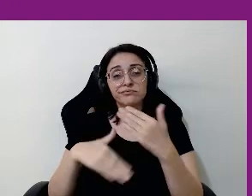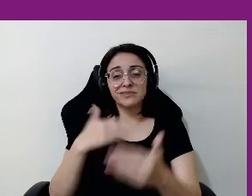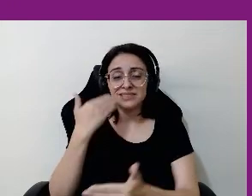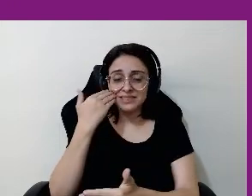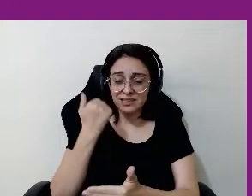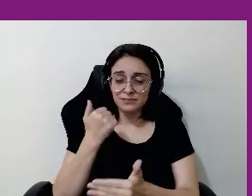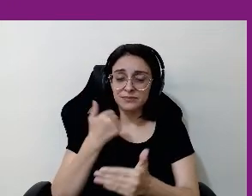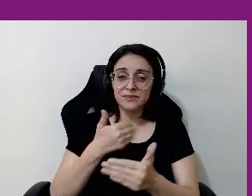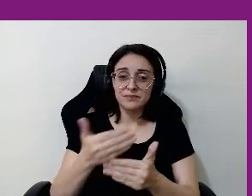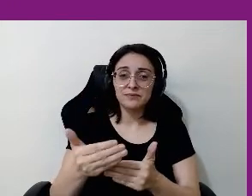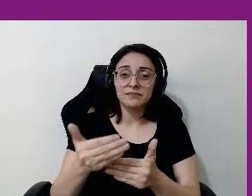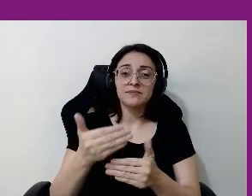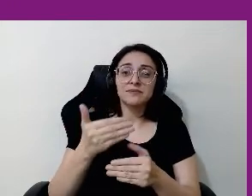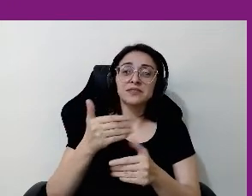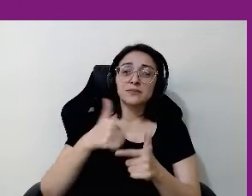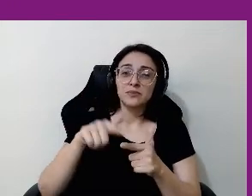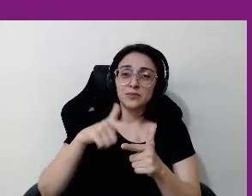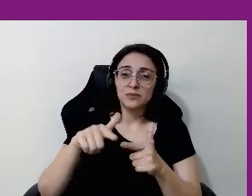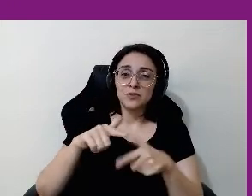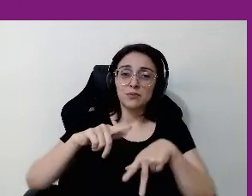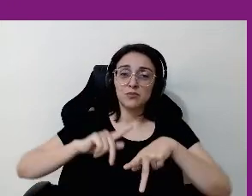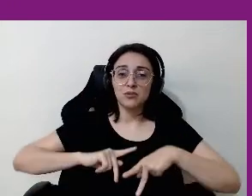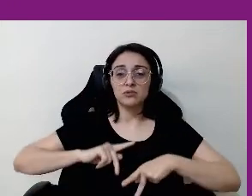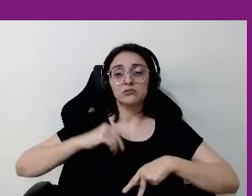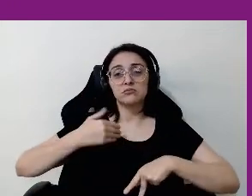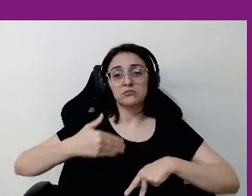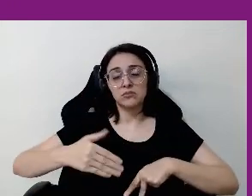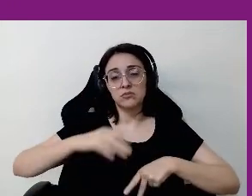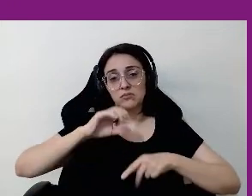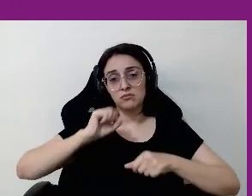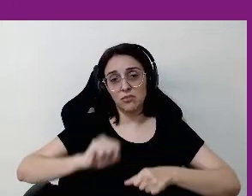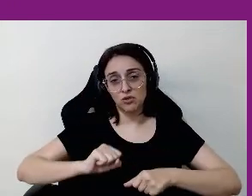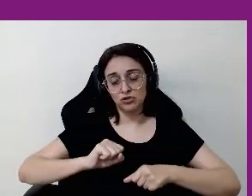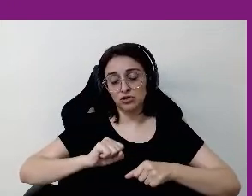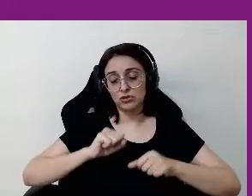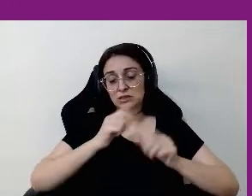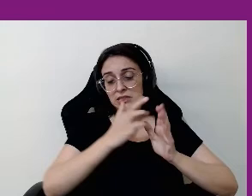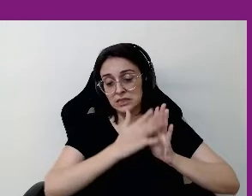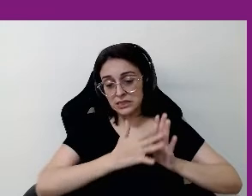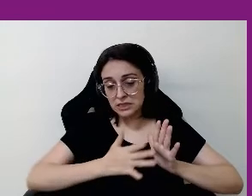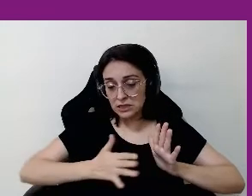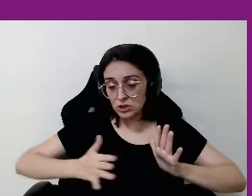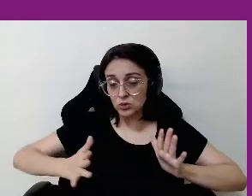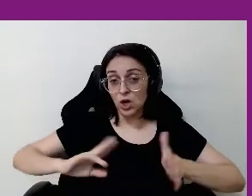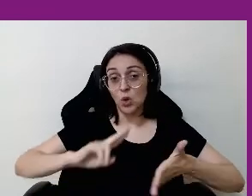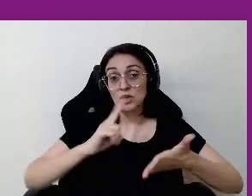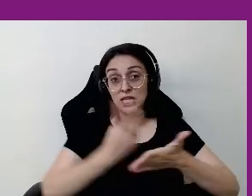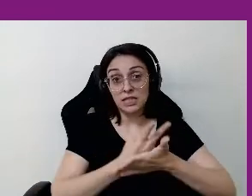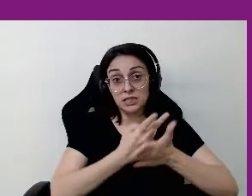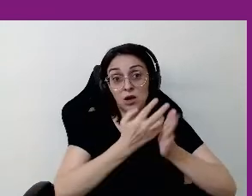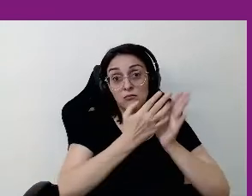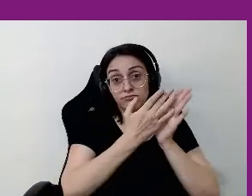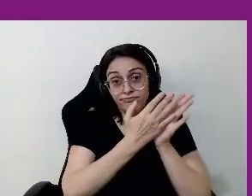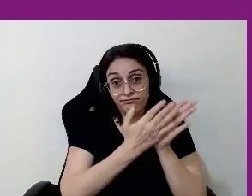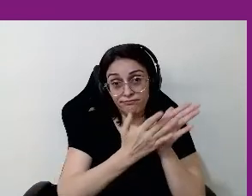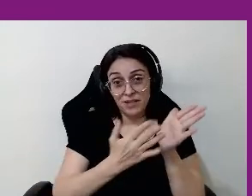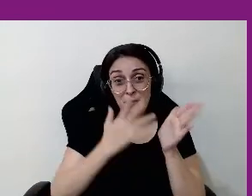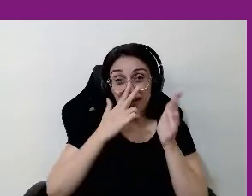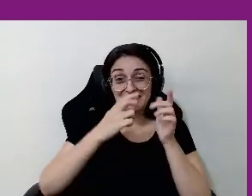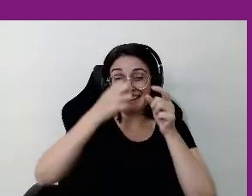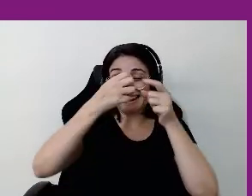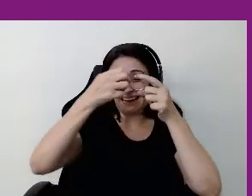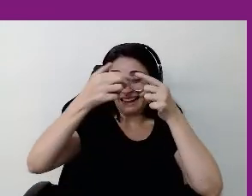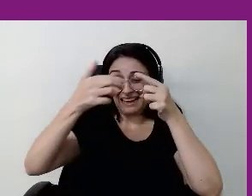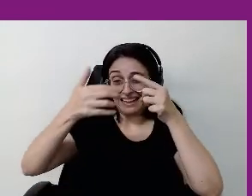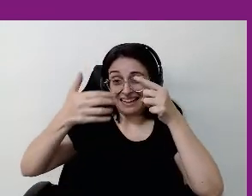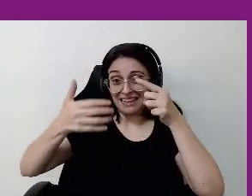que, a partir de uma lesão pulmonar, nós geramos um ciclo de acontecimentos que, na verdade, é uma cascata,